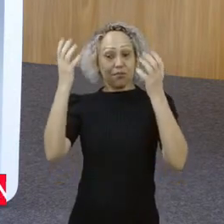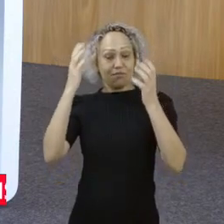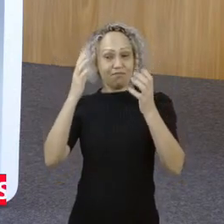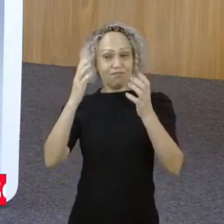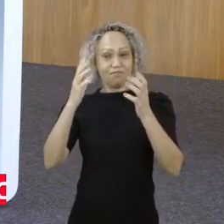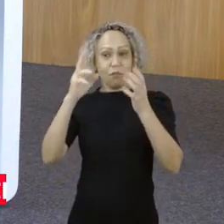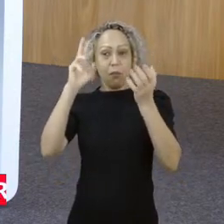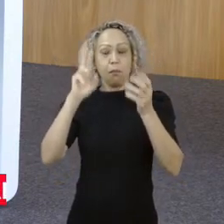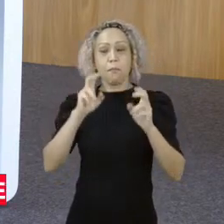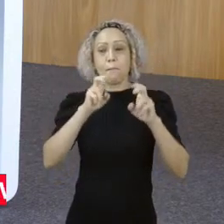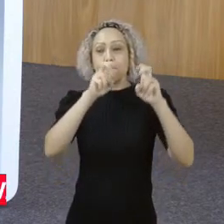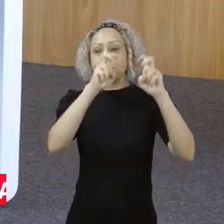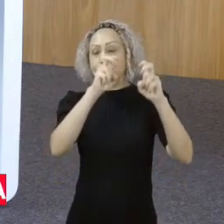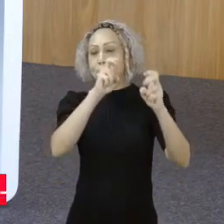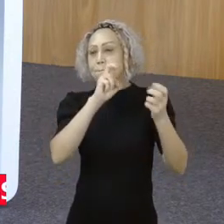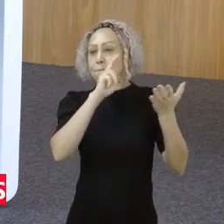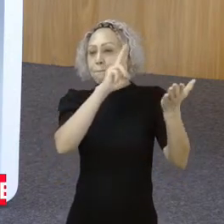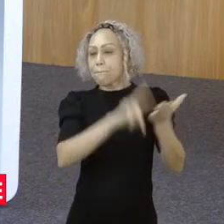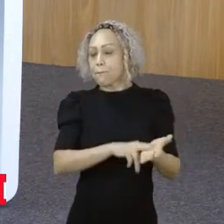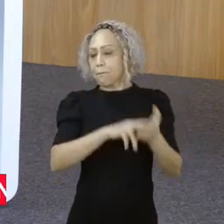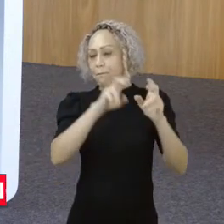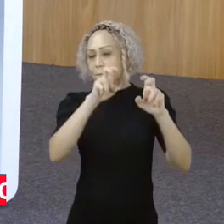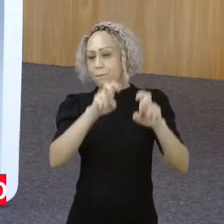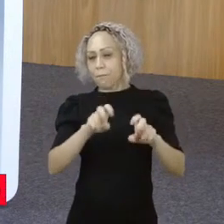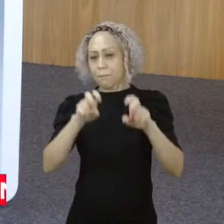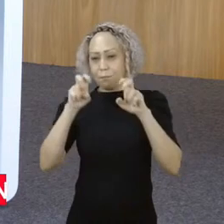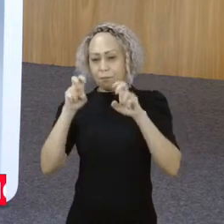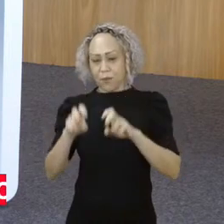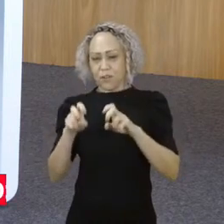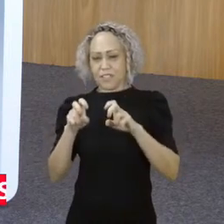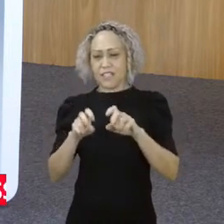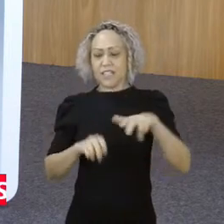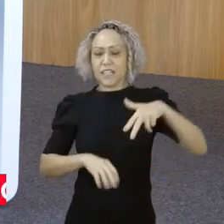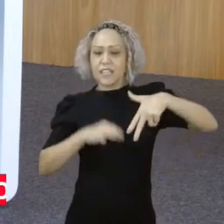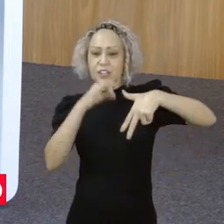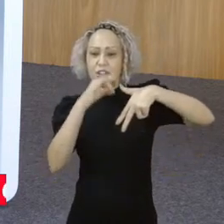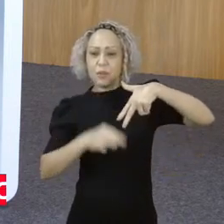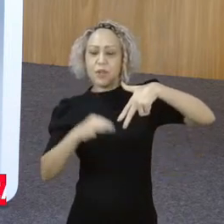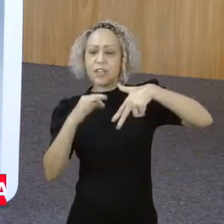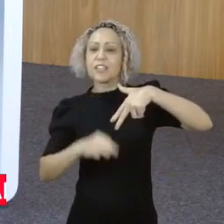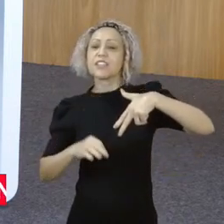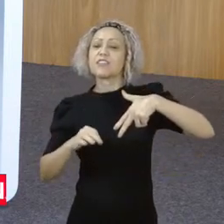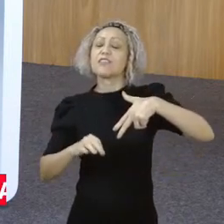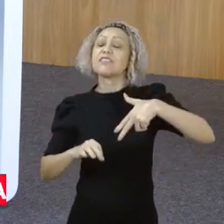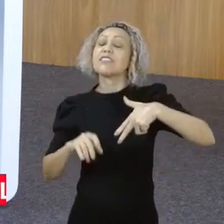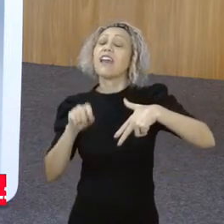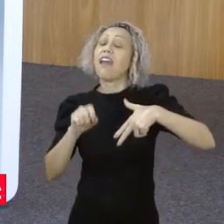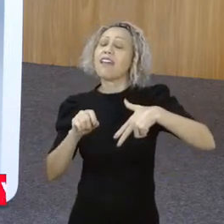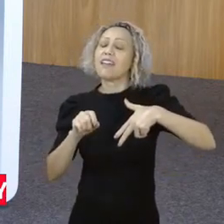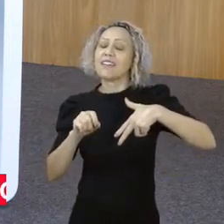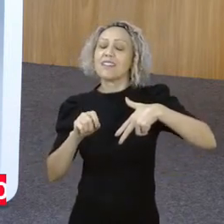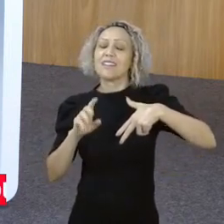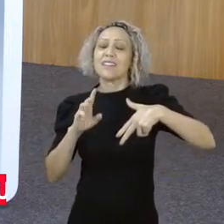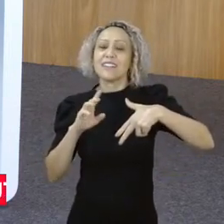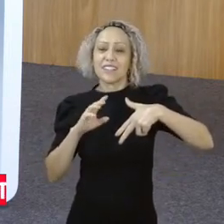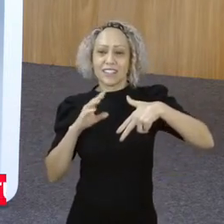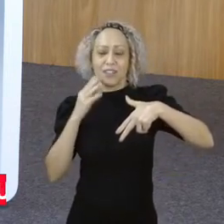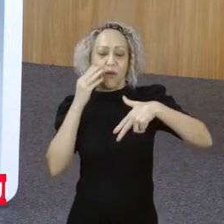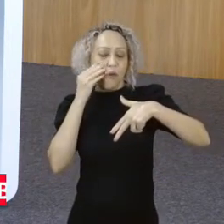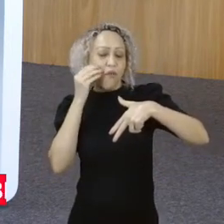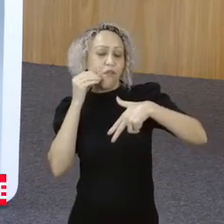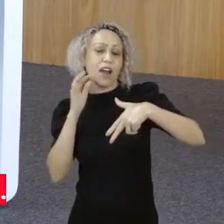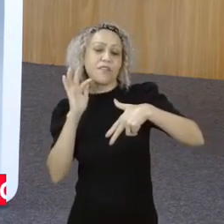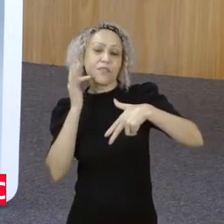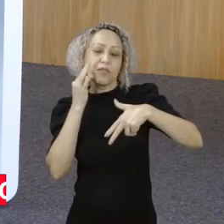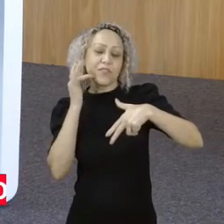hoje, às 19 horas, o presidente Lula se reúne com os líderes da Câmara dos Deputados. Até agora, essa é a agenda